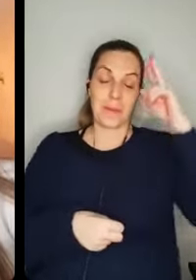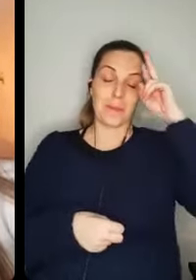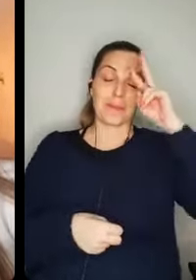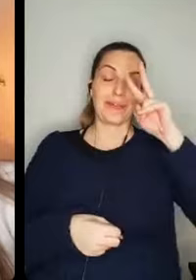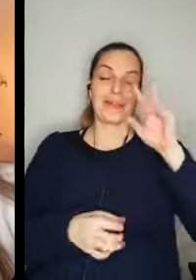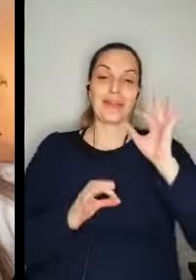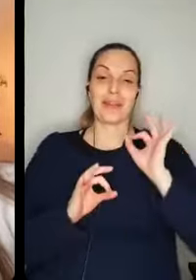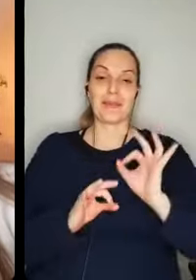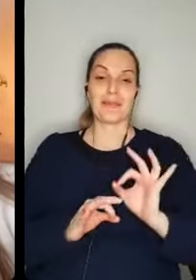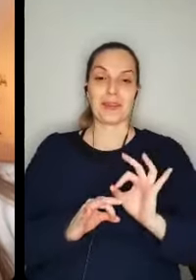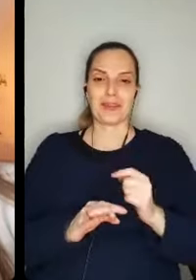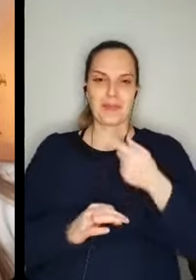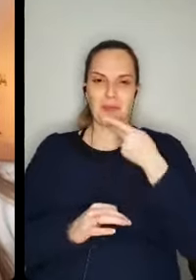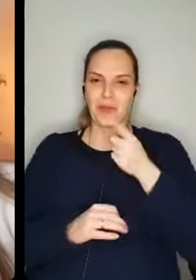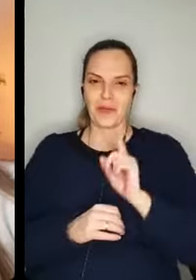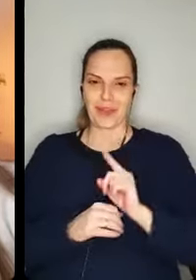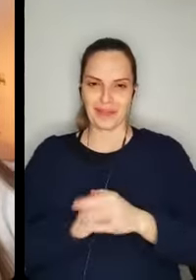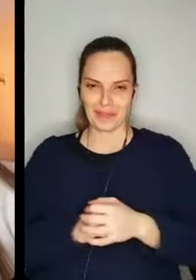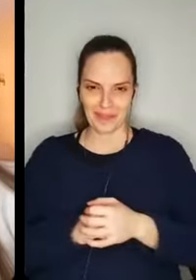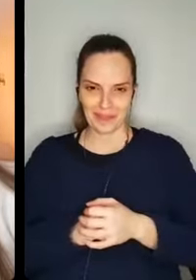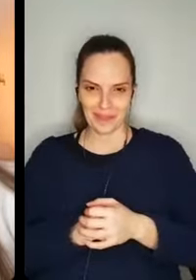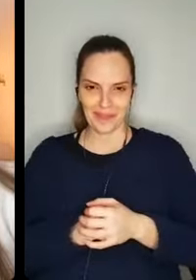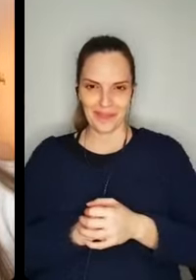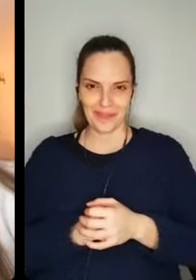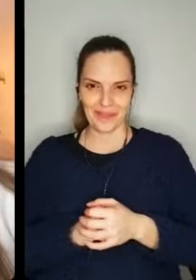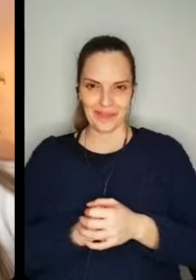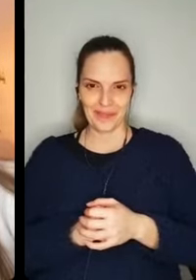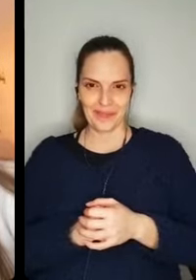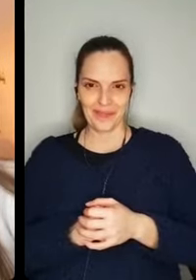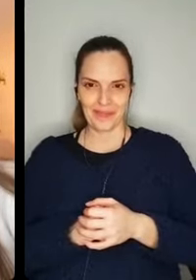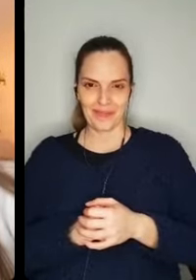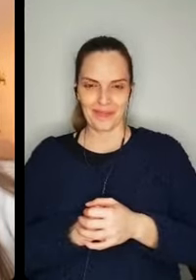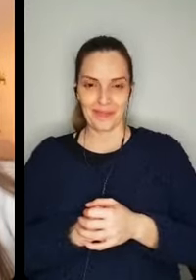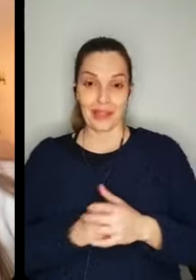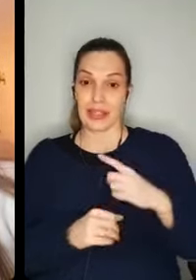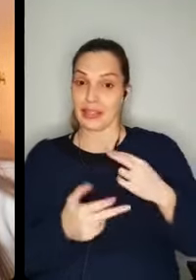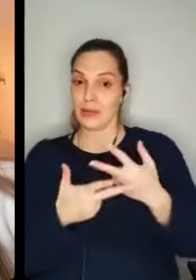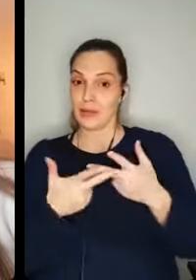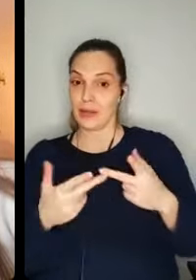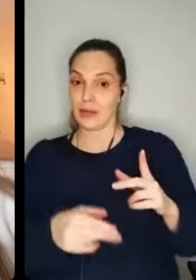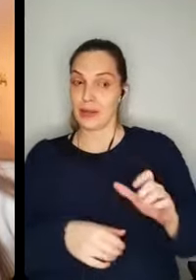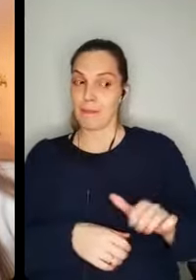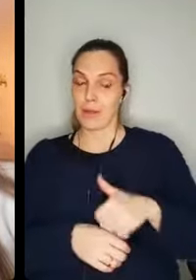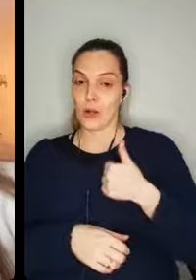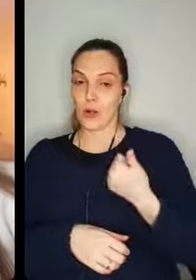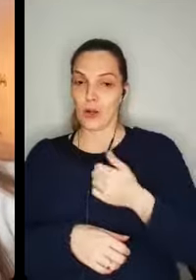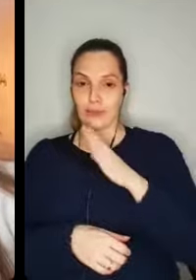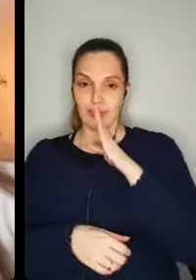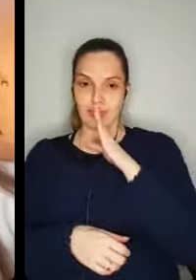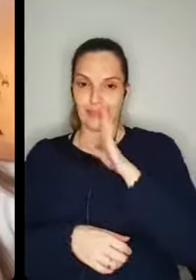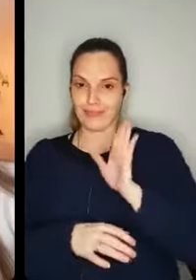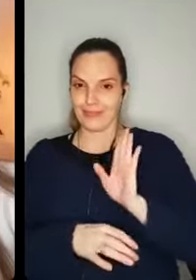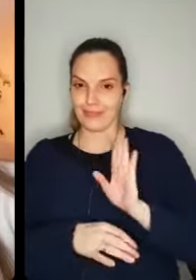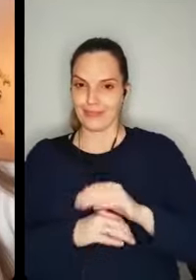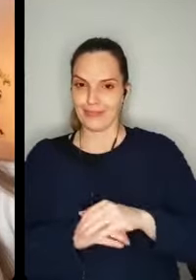Eu vou comentar. É, melhor. Tem coisa que é melhor tu não falar, né, Michel?